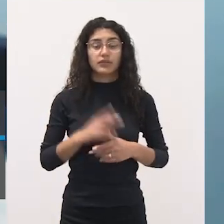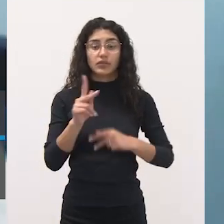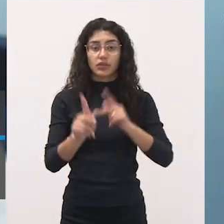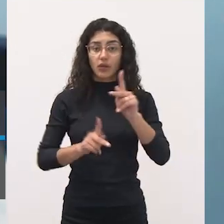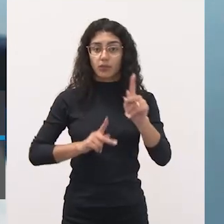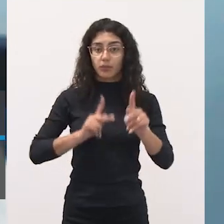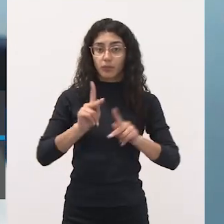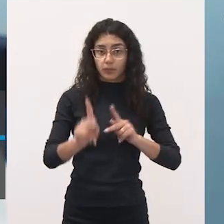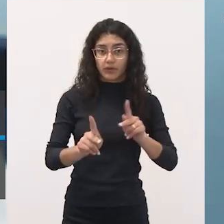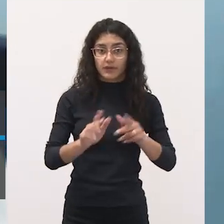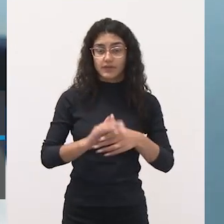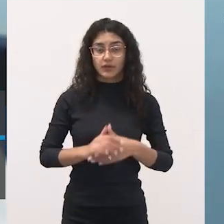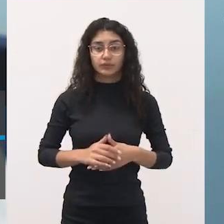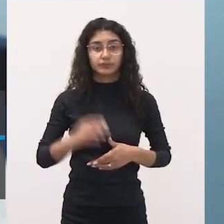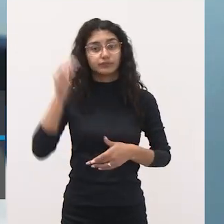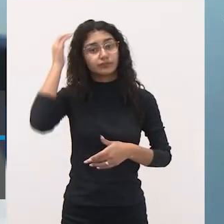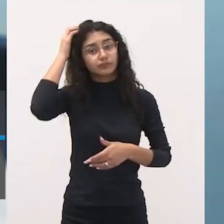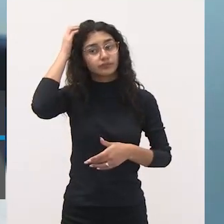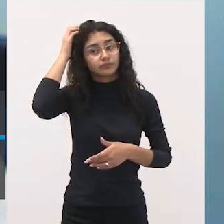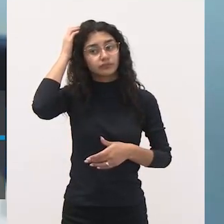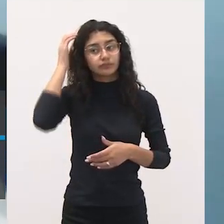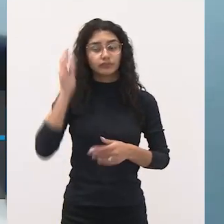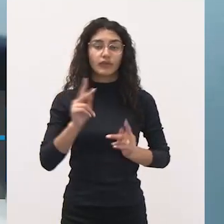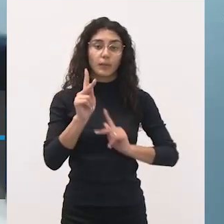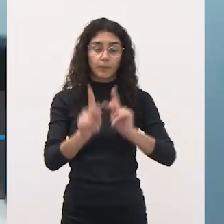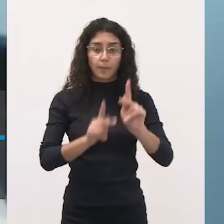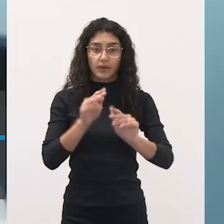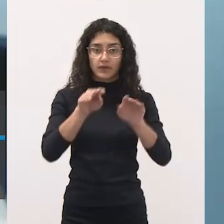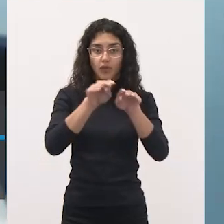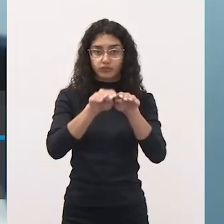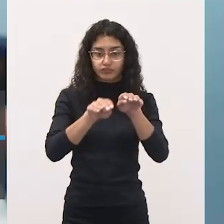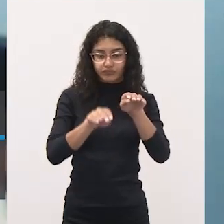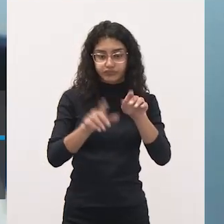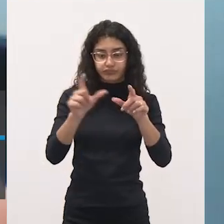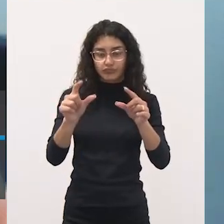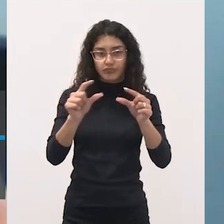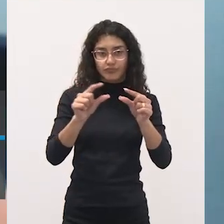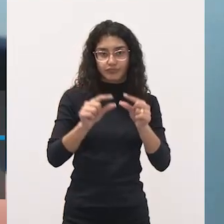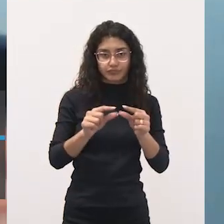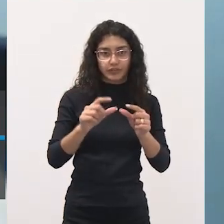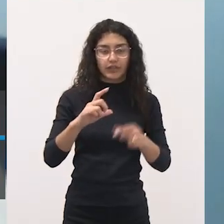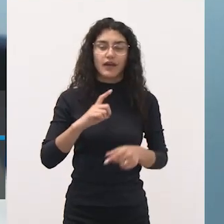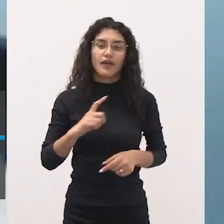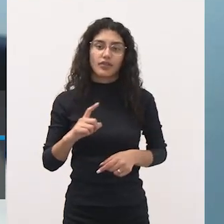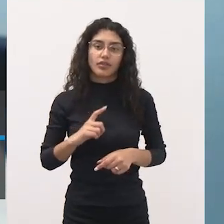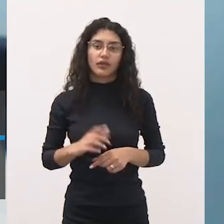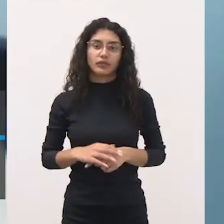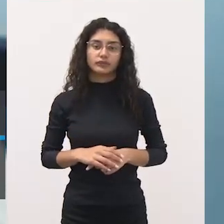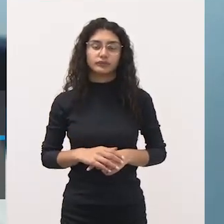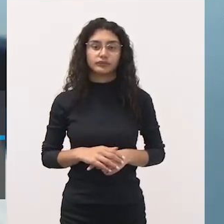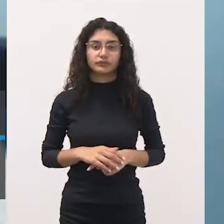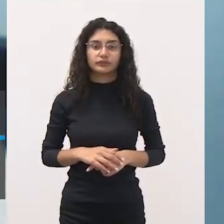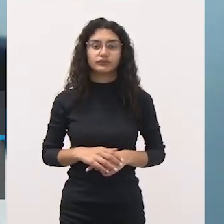que são populações de minorias, que a gente não fala minoria porque é uma grande minoria, né?